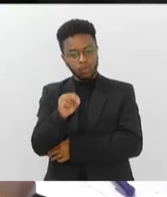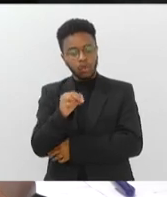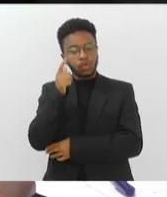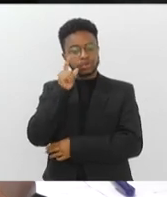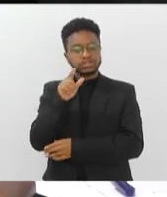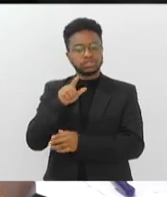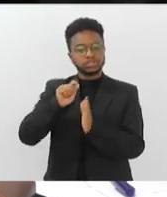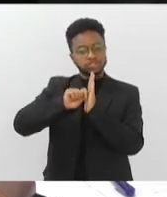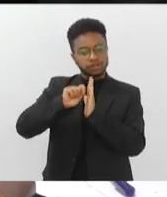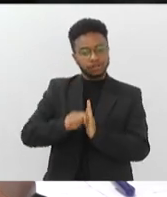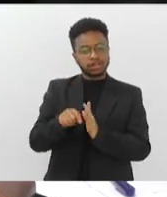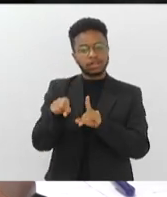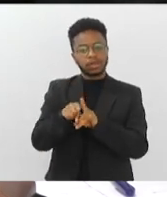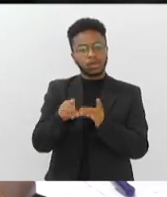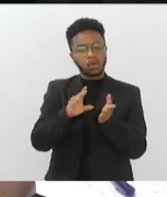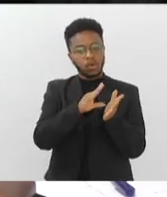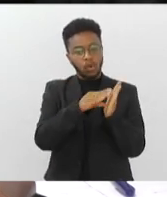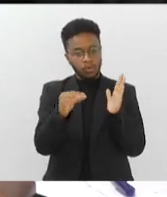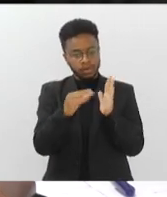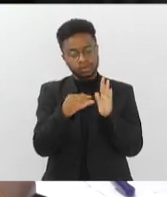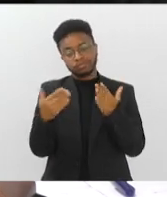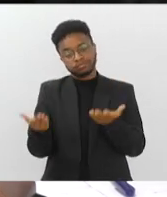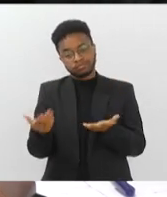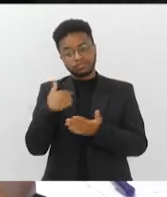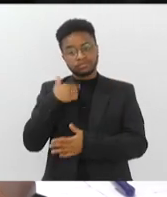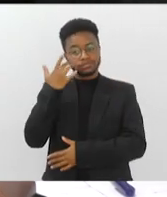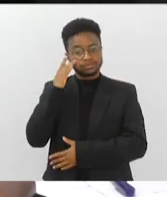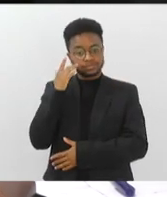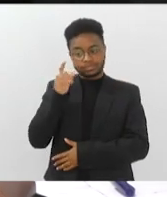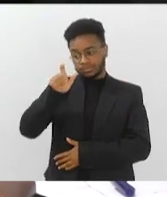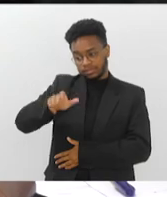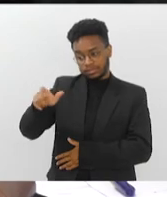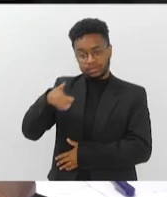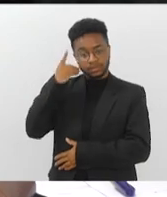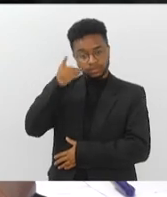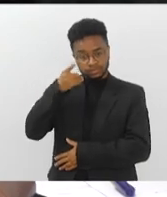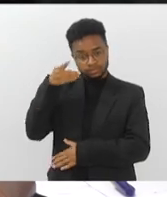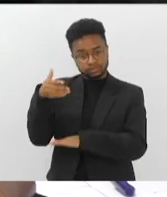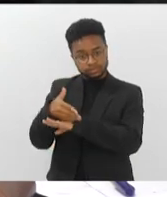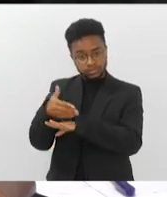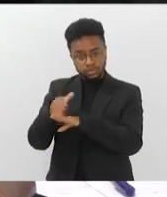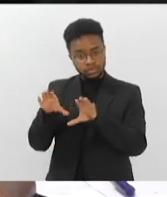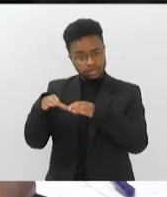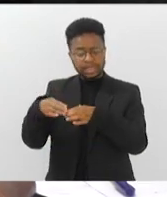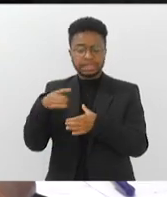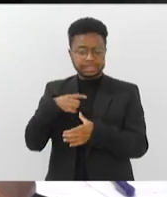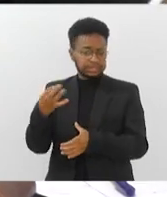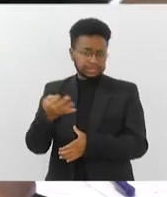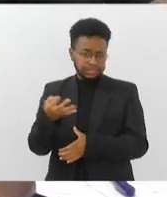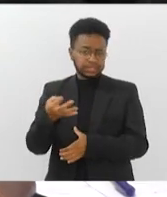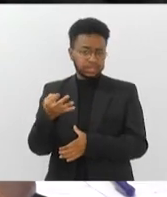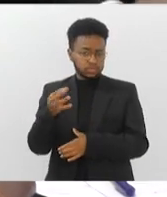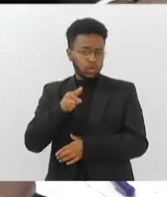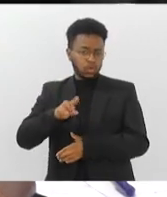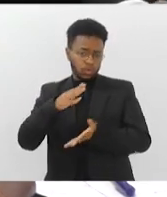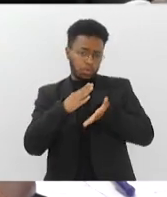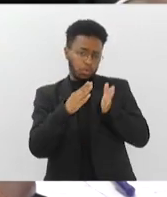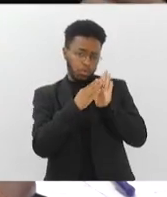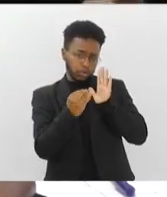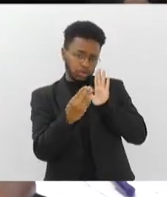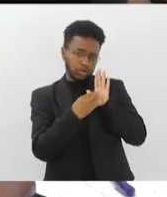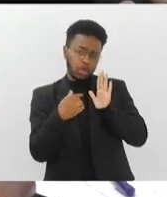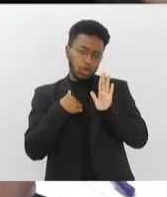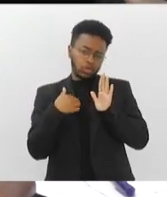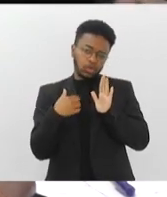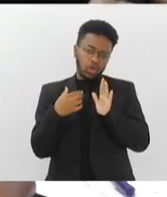cópia. Então, eu considero que esses deputados que estão fazendo parte da comissão, com certeza, vão se inspirar. Ninguém é dono de uma pauta,